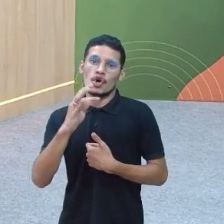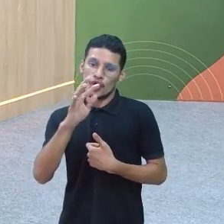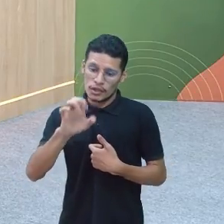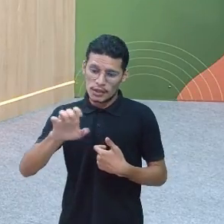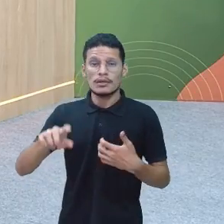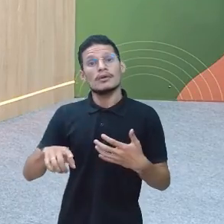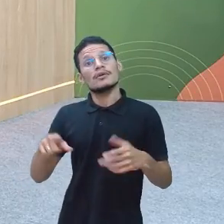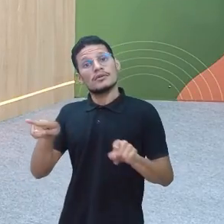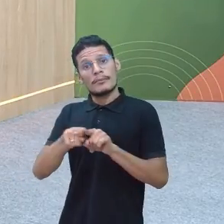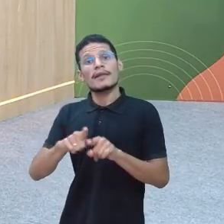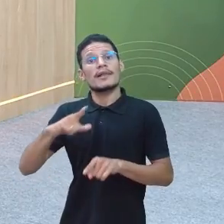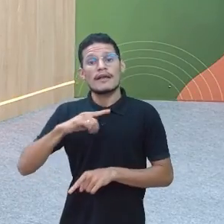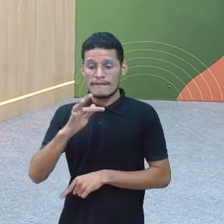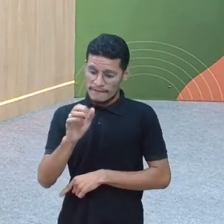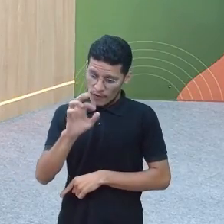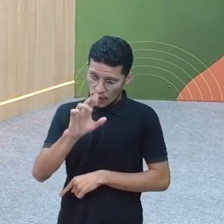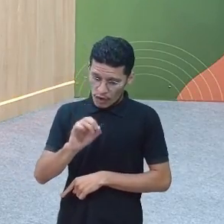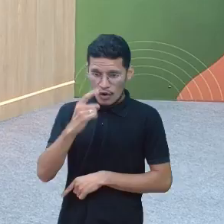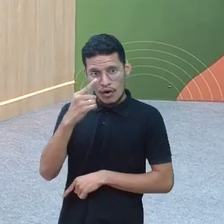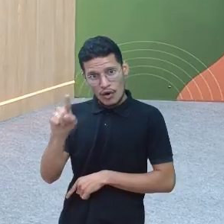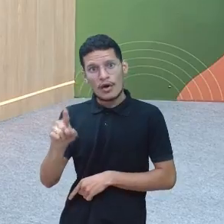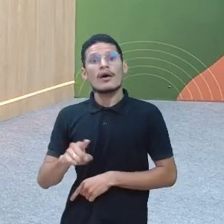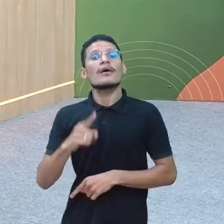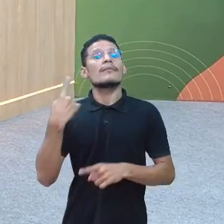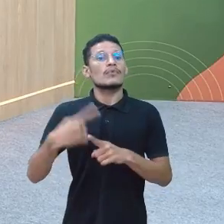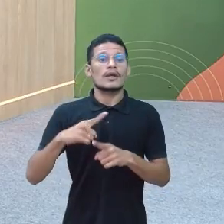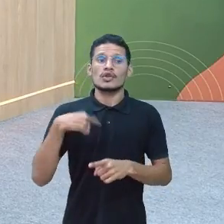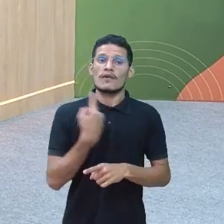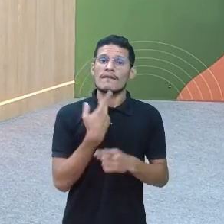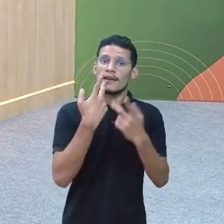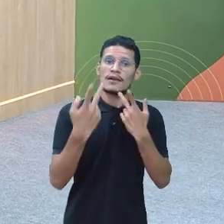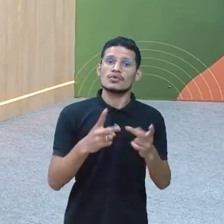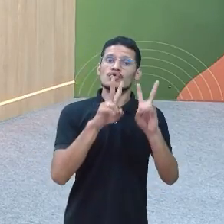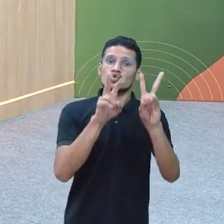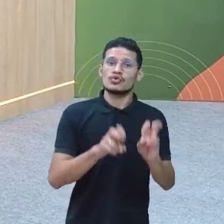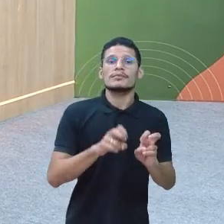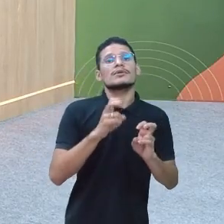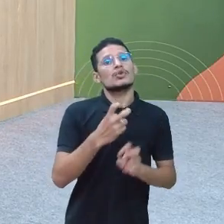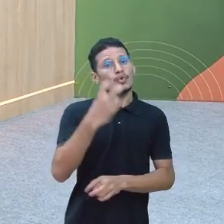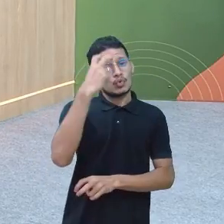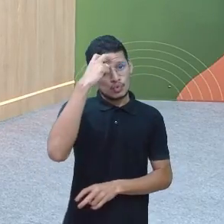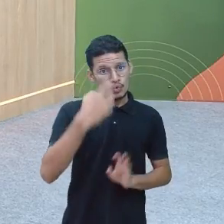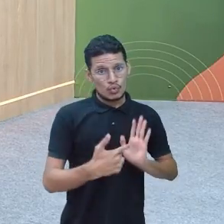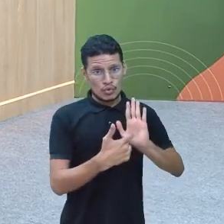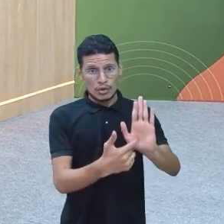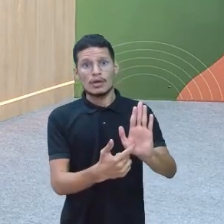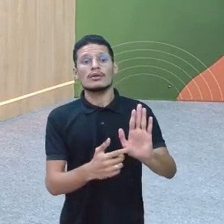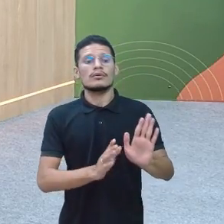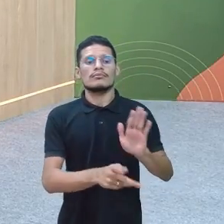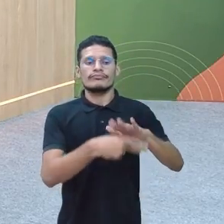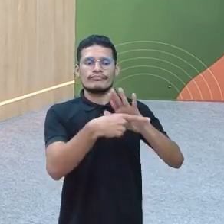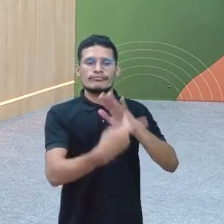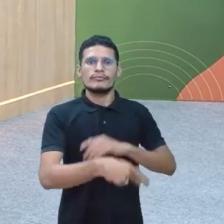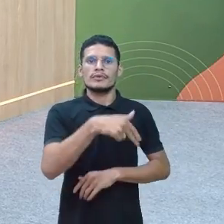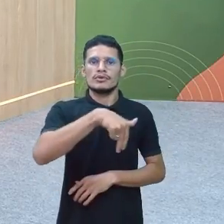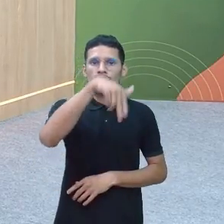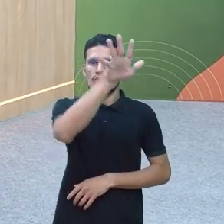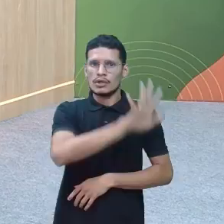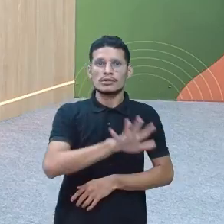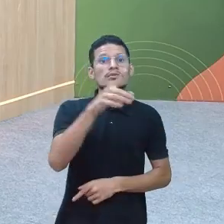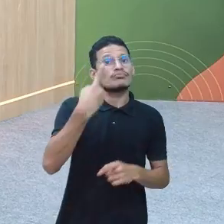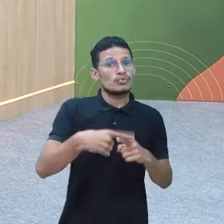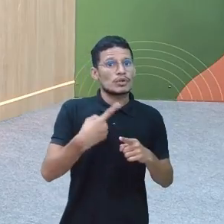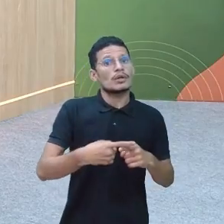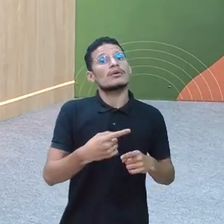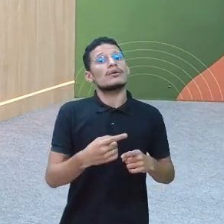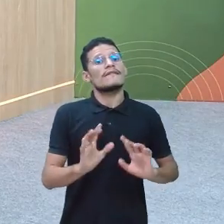forró enquanto manifestação cultural, genuinamente nordestina, né? Porque os festejos juninos,